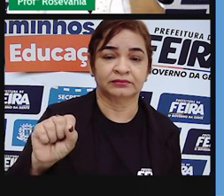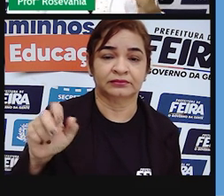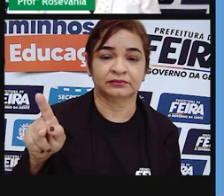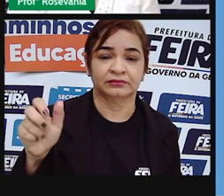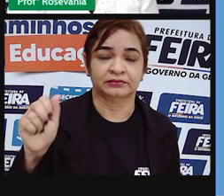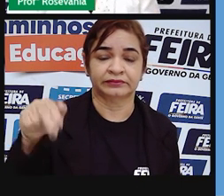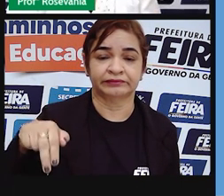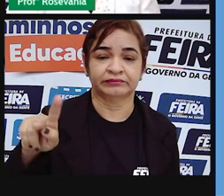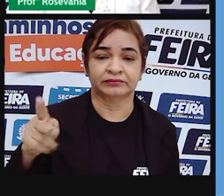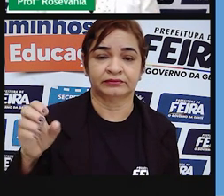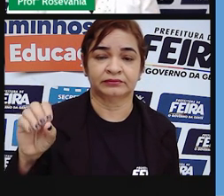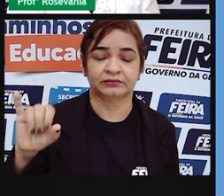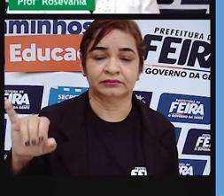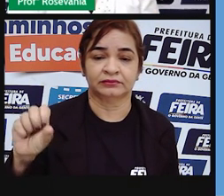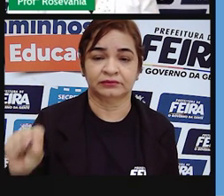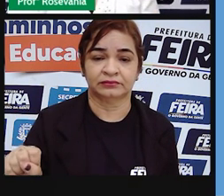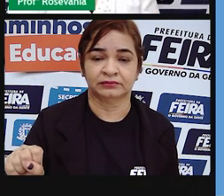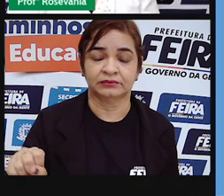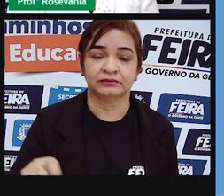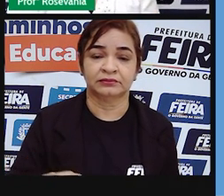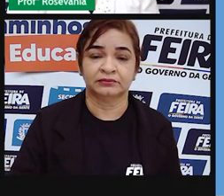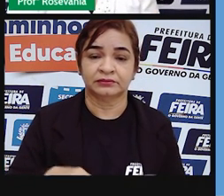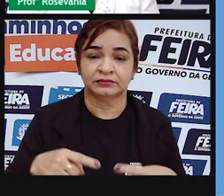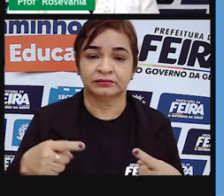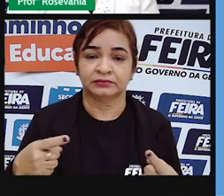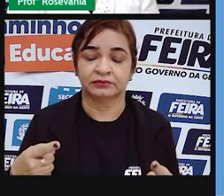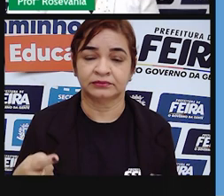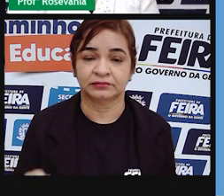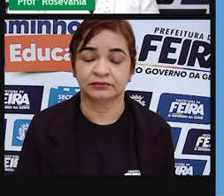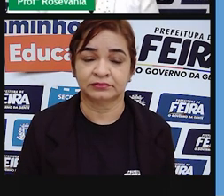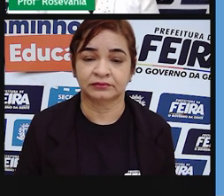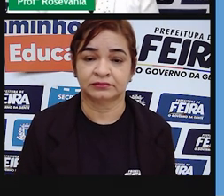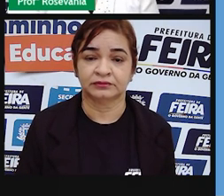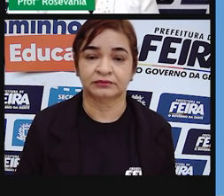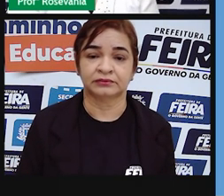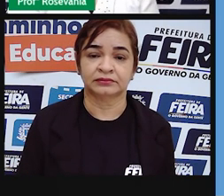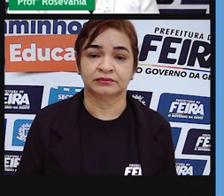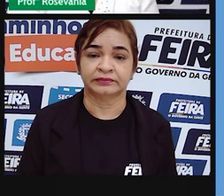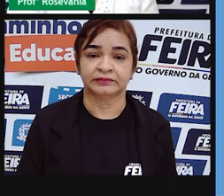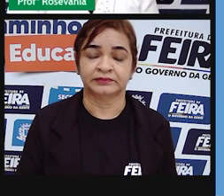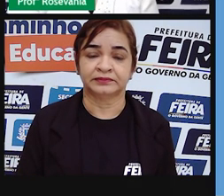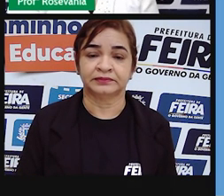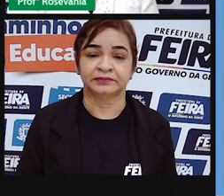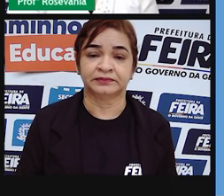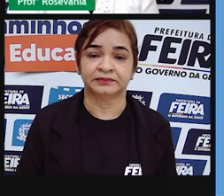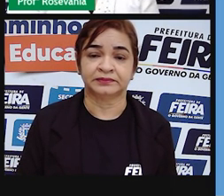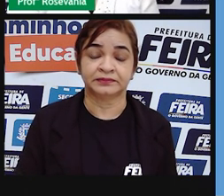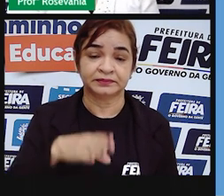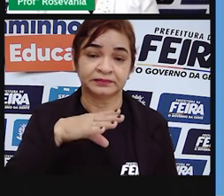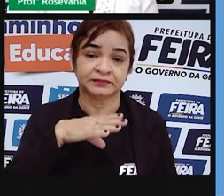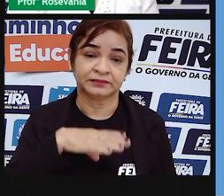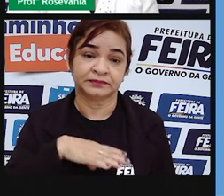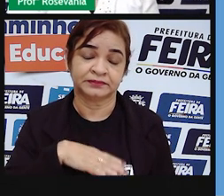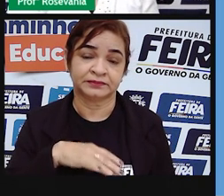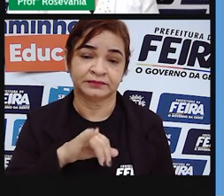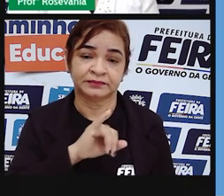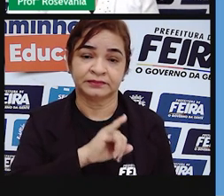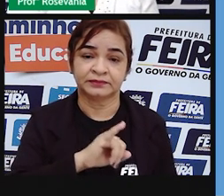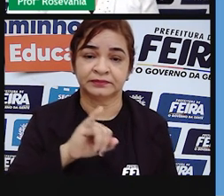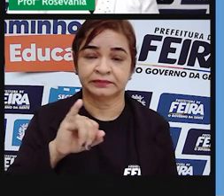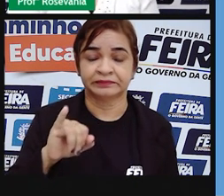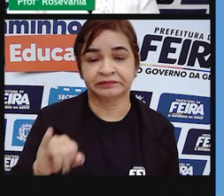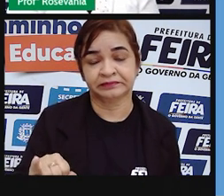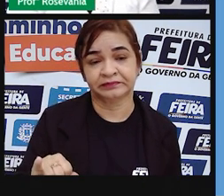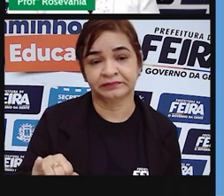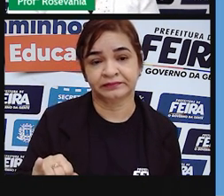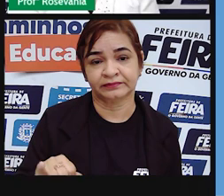certo destaque, mas, em compensação, a gente fica aqui nesse eixo, né, de Portugal, da Itália e